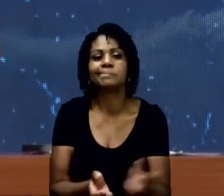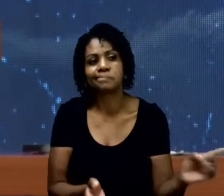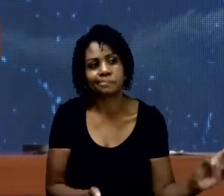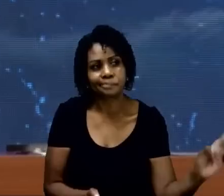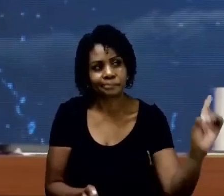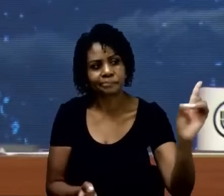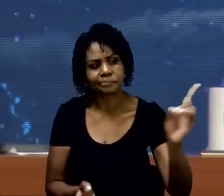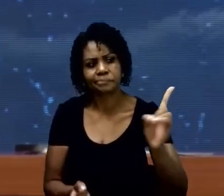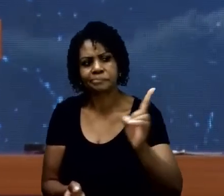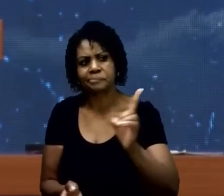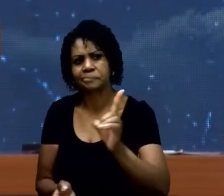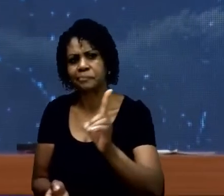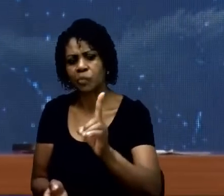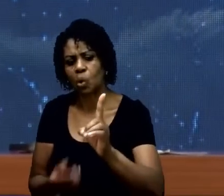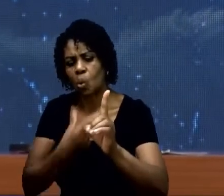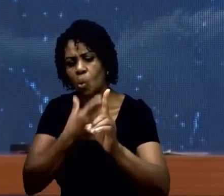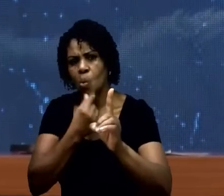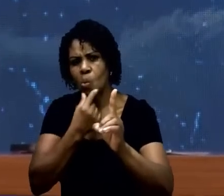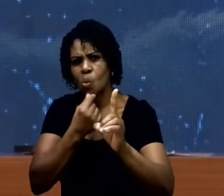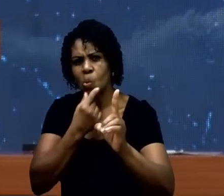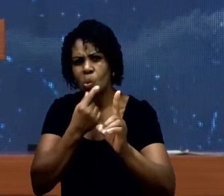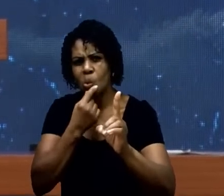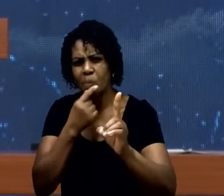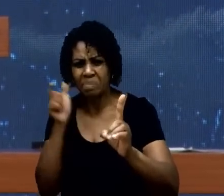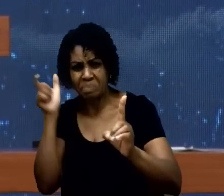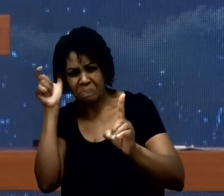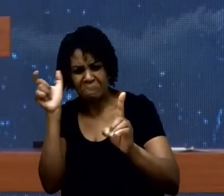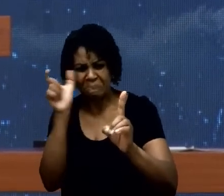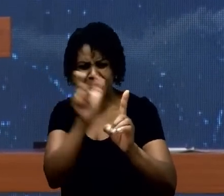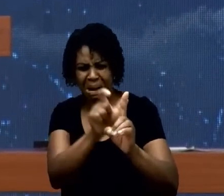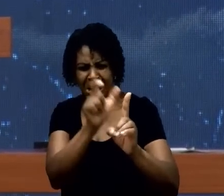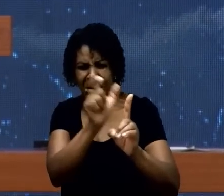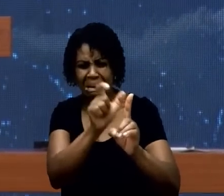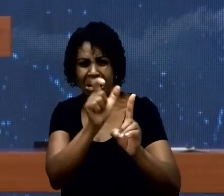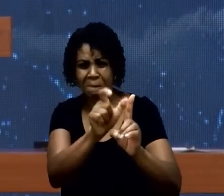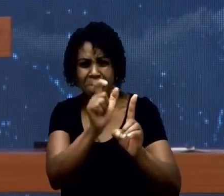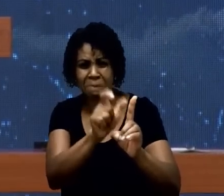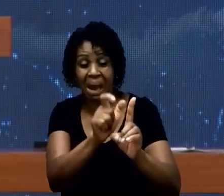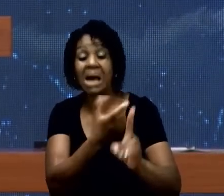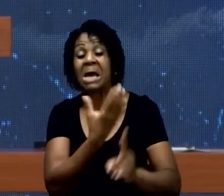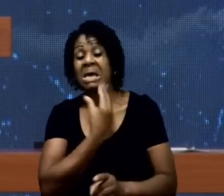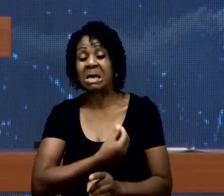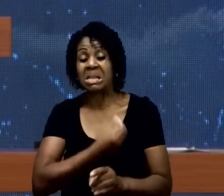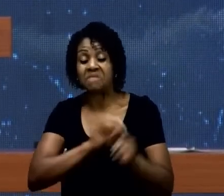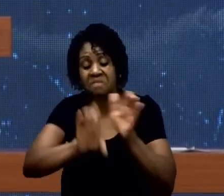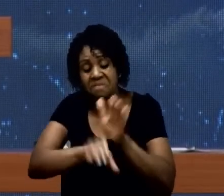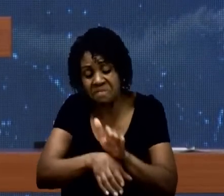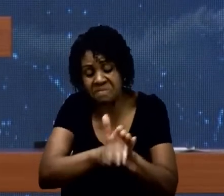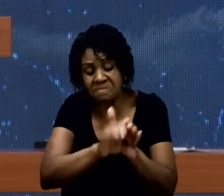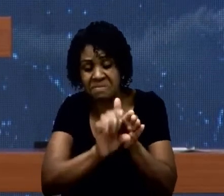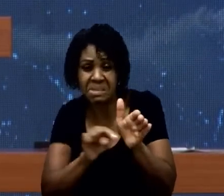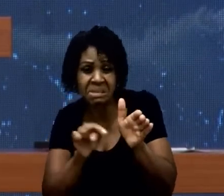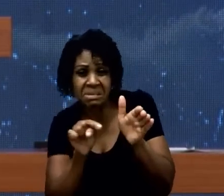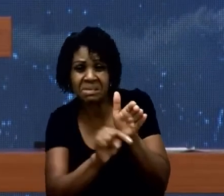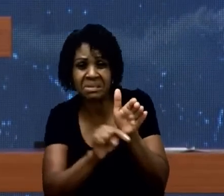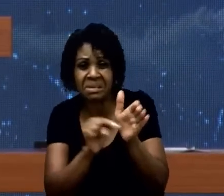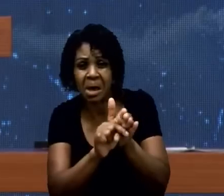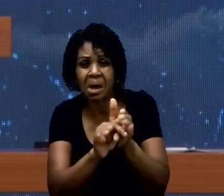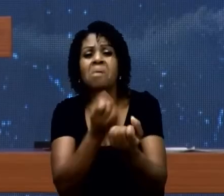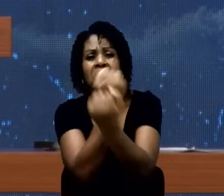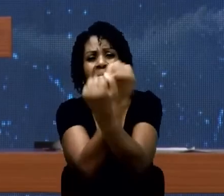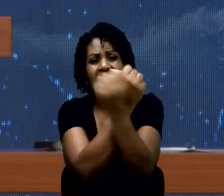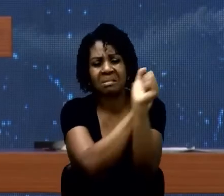encontro, um homem possesso de espírito imundo, o qual vivia nos sepulcros e nem mesmo com